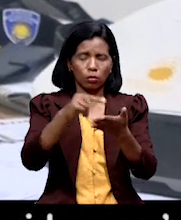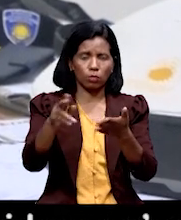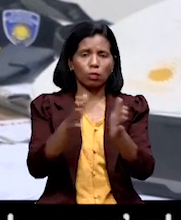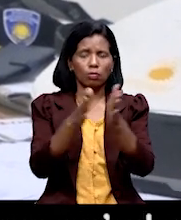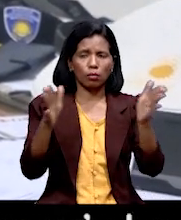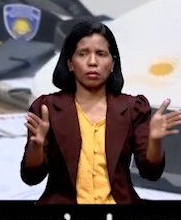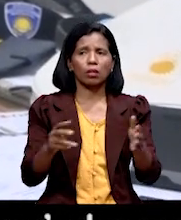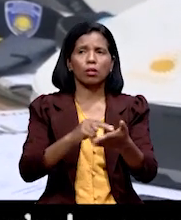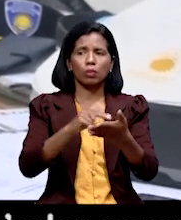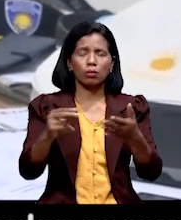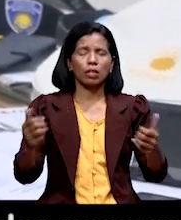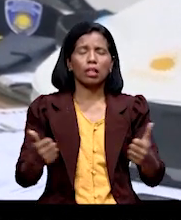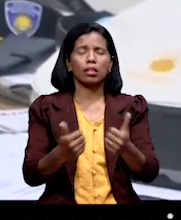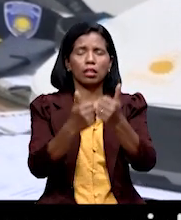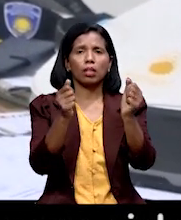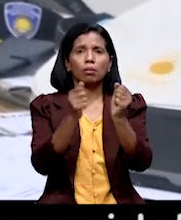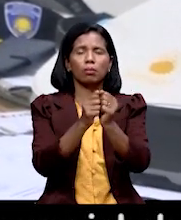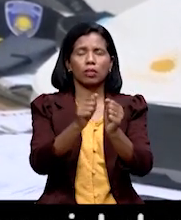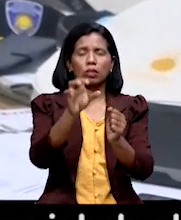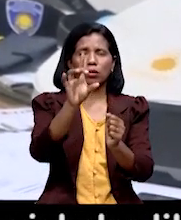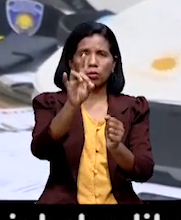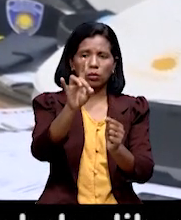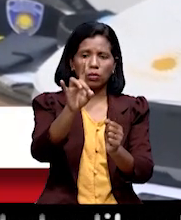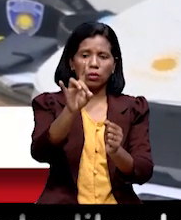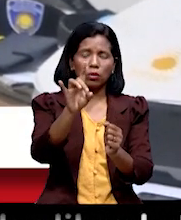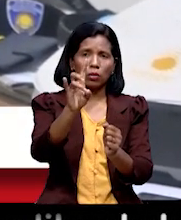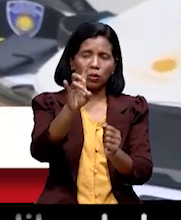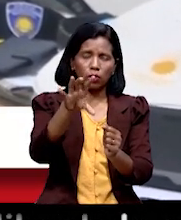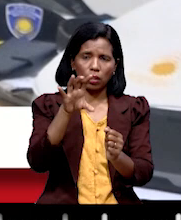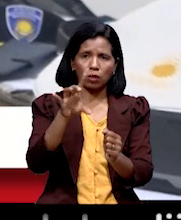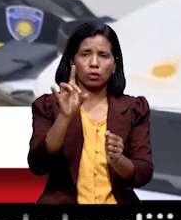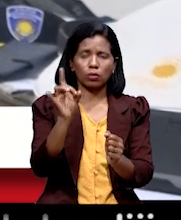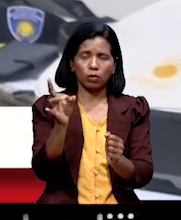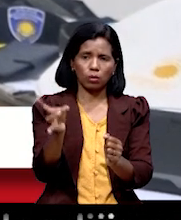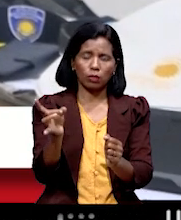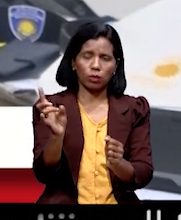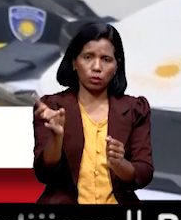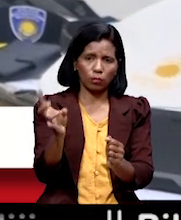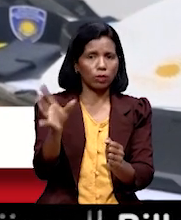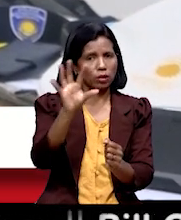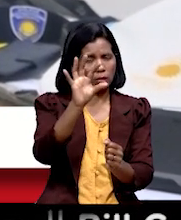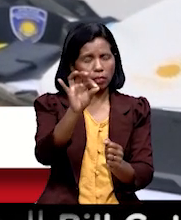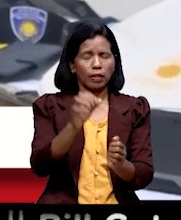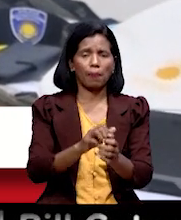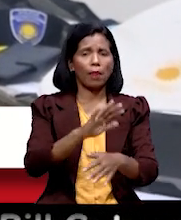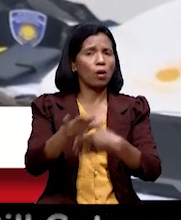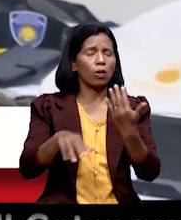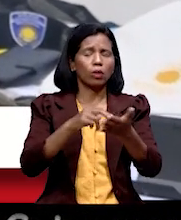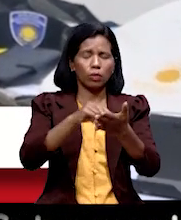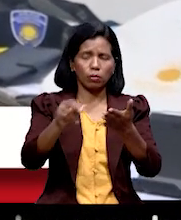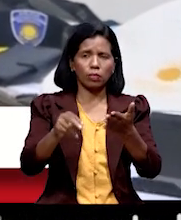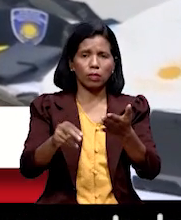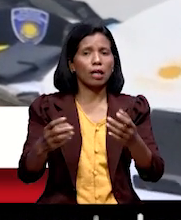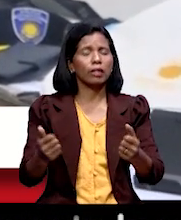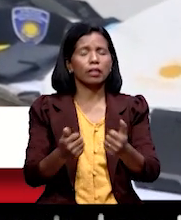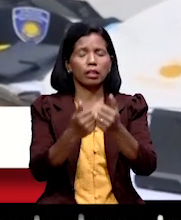acidente hamutu atos hitu, itu no resensia. I total de número acidente ne